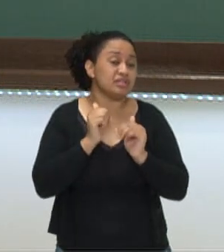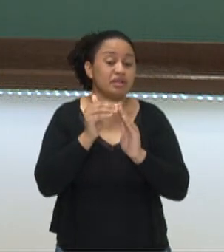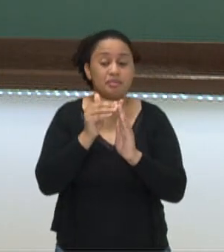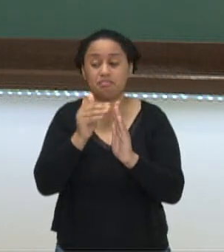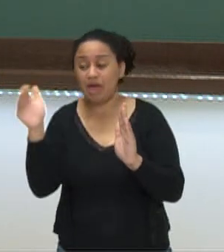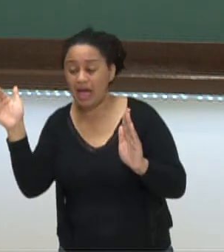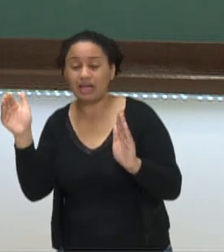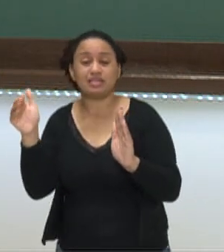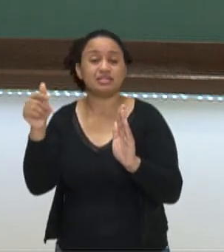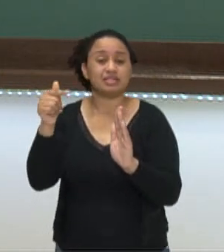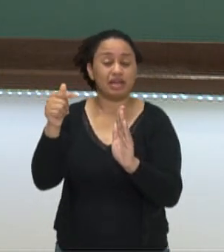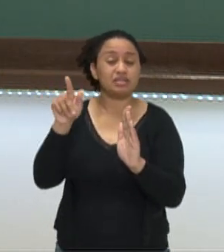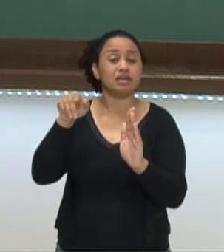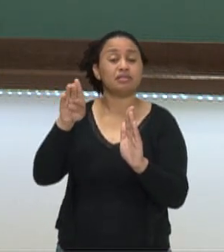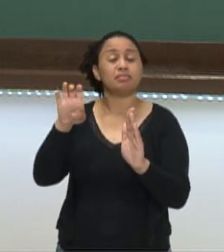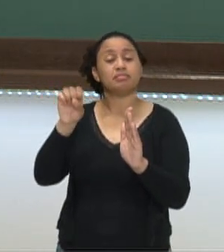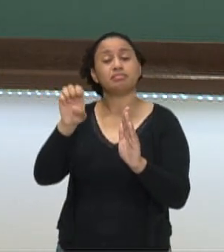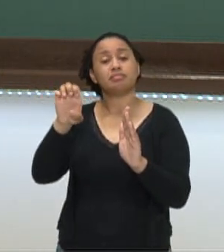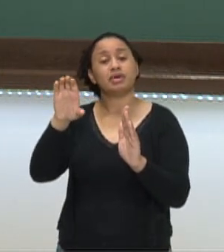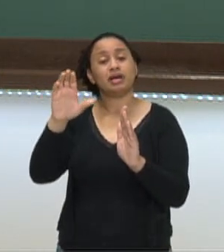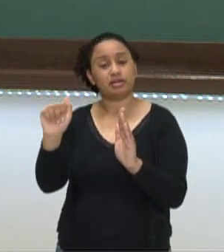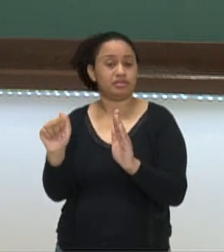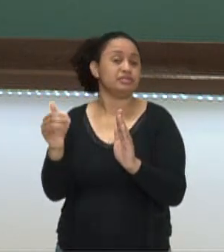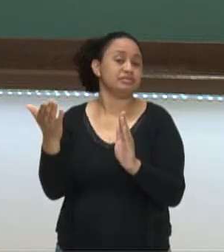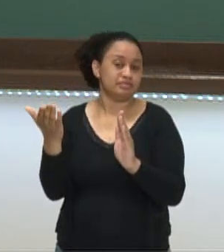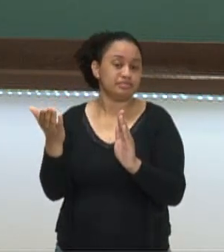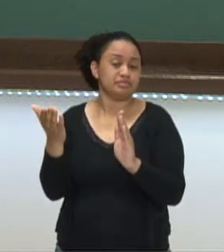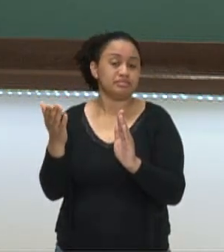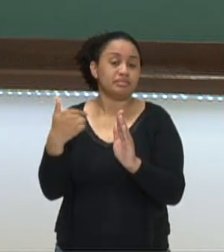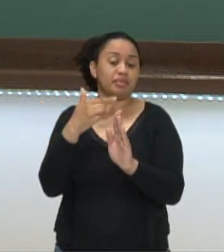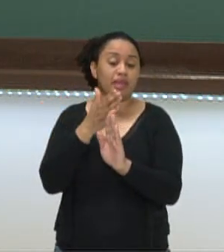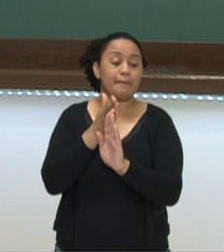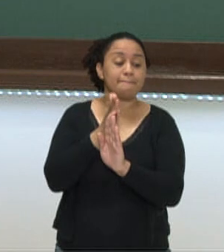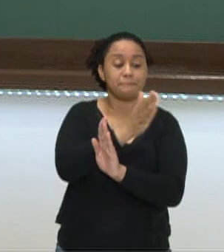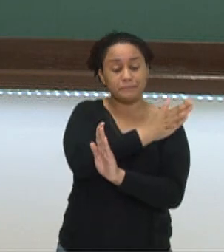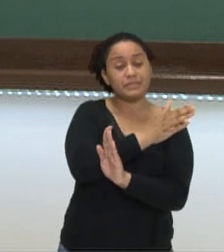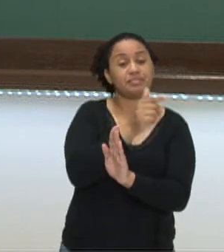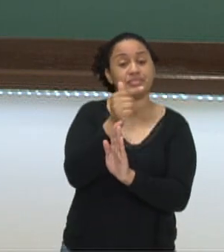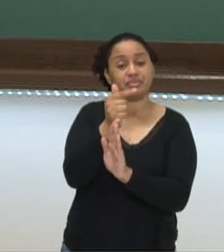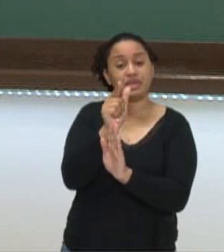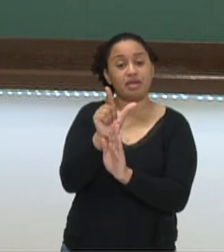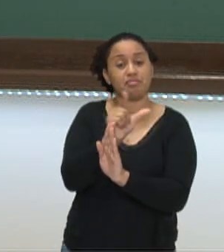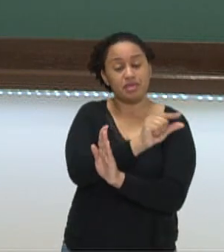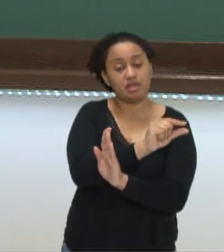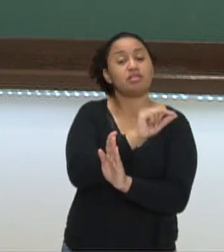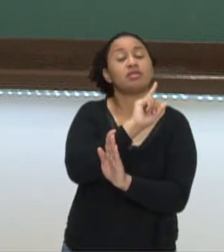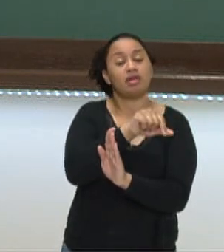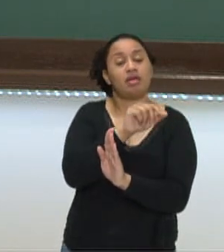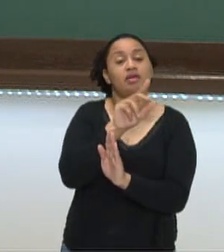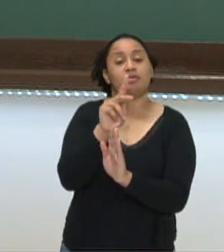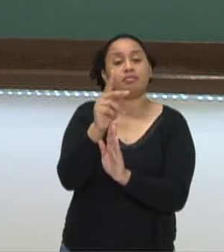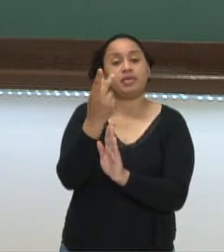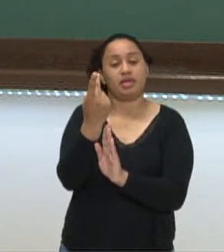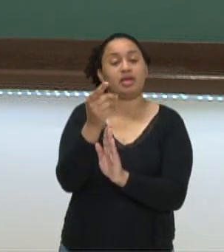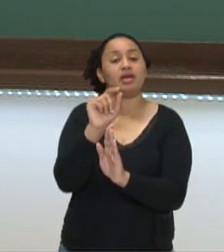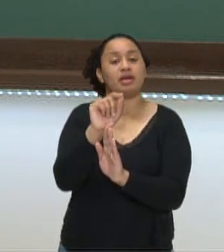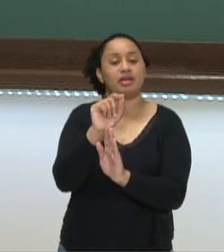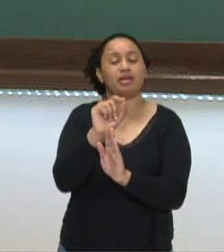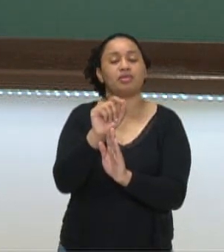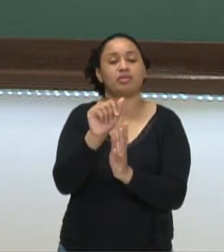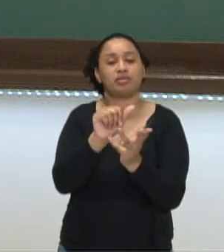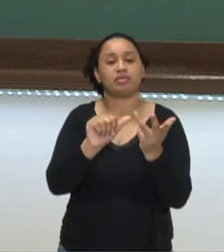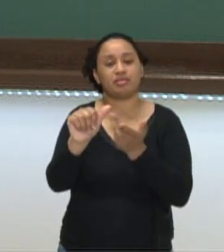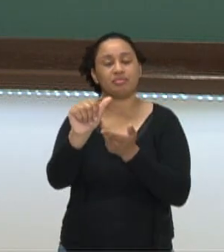de 7, substâncias básicas. Abaixo de 7 é que é o pH de